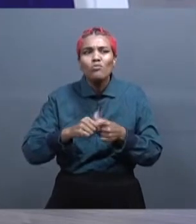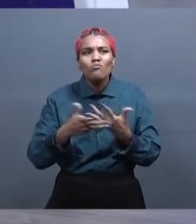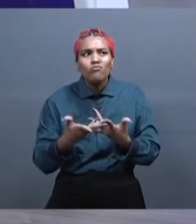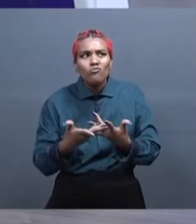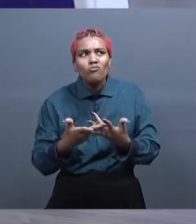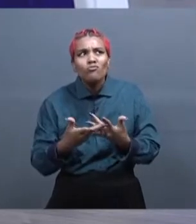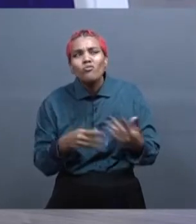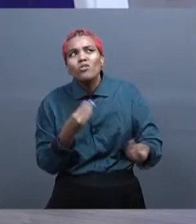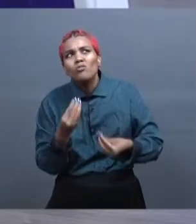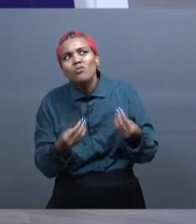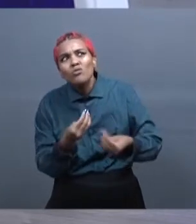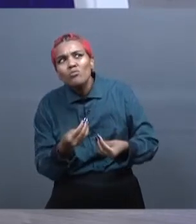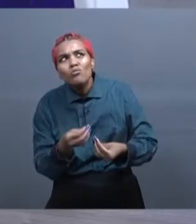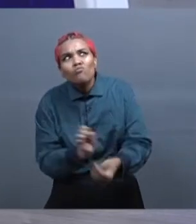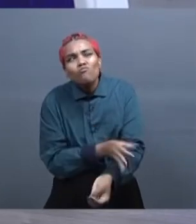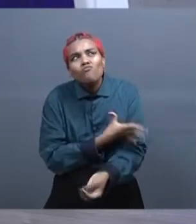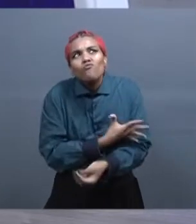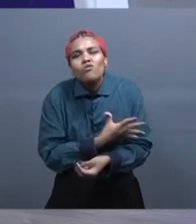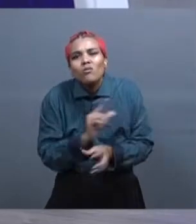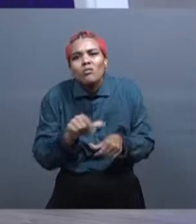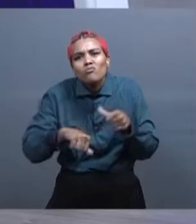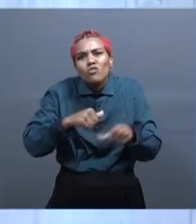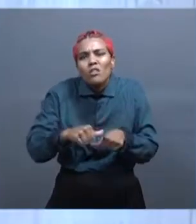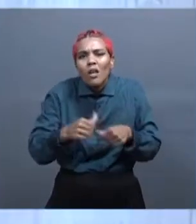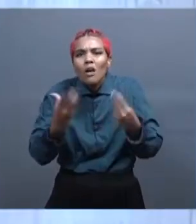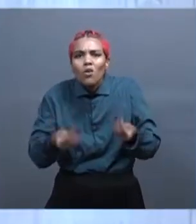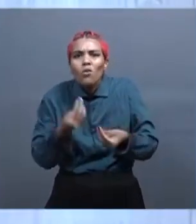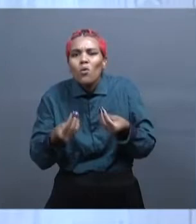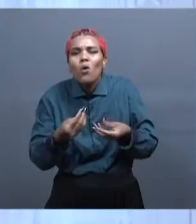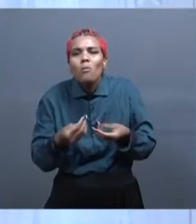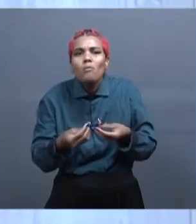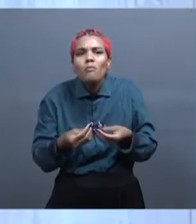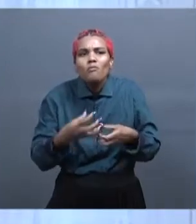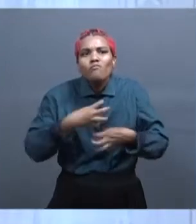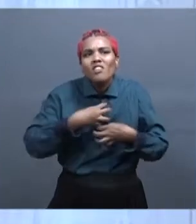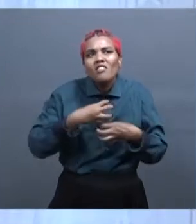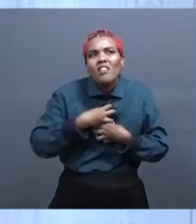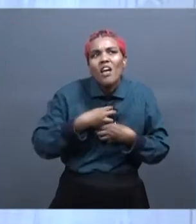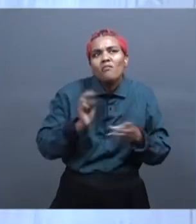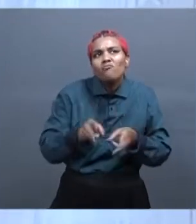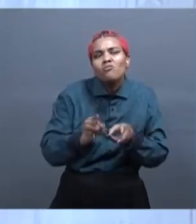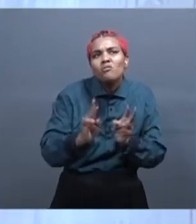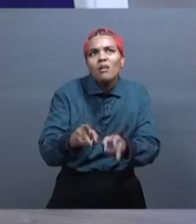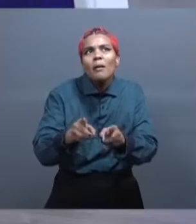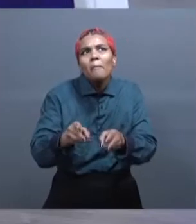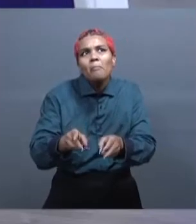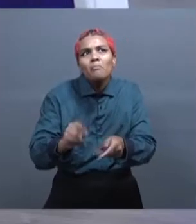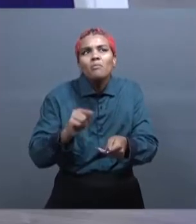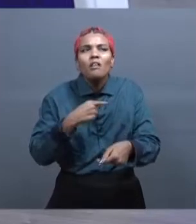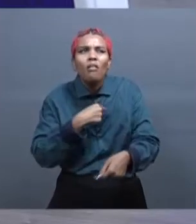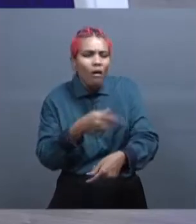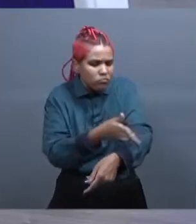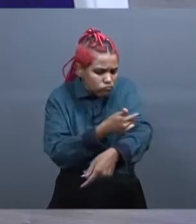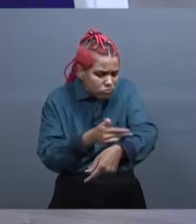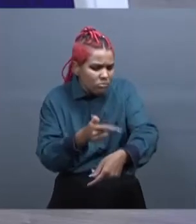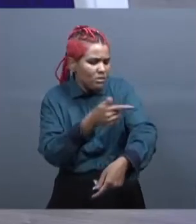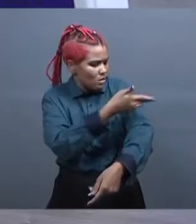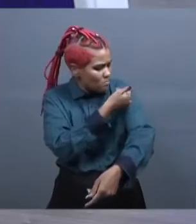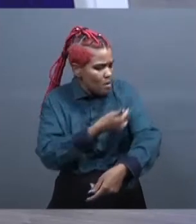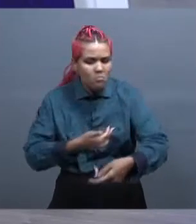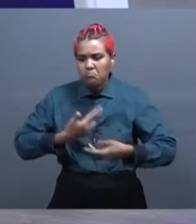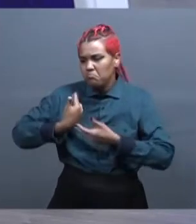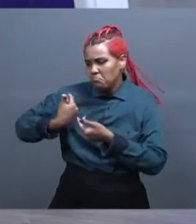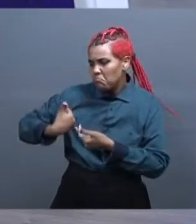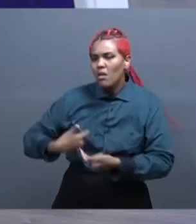com esse algo duradouro no caso é justamente dessas mudanças que sociais e até de mudança de